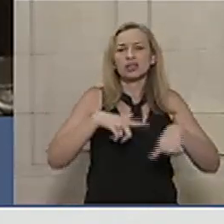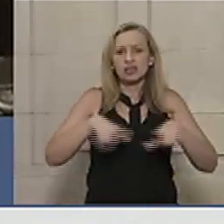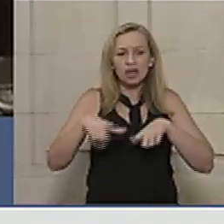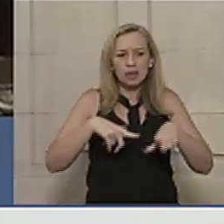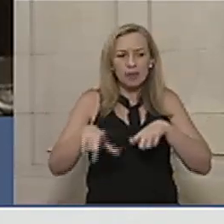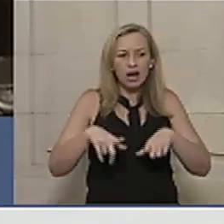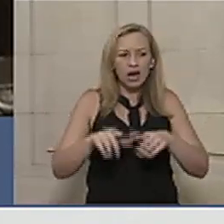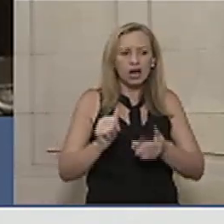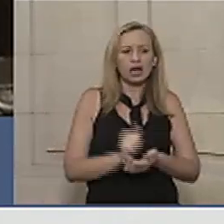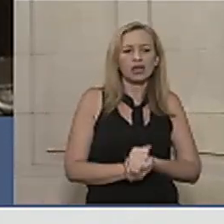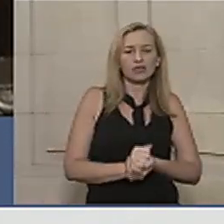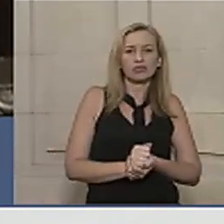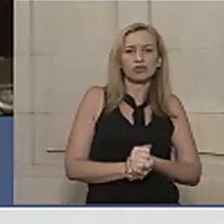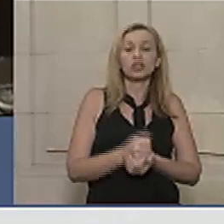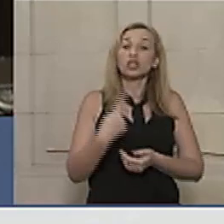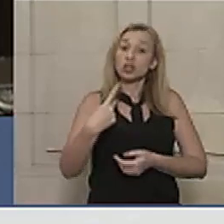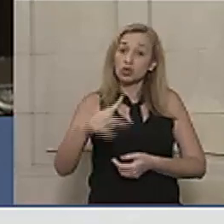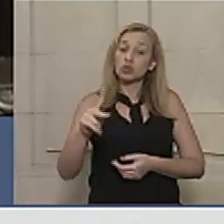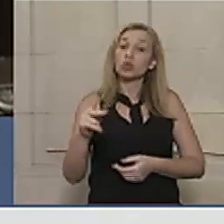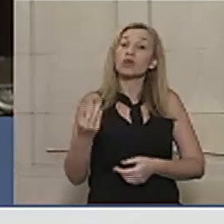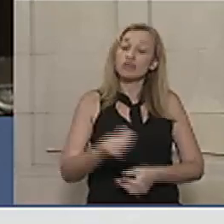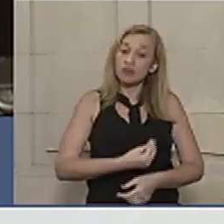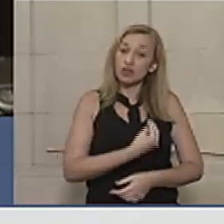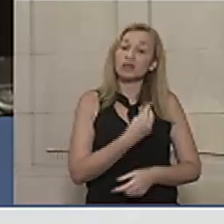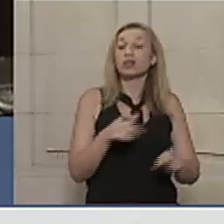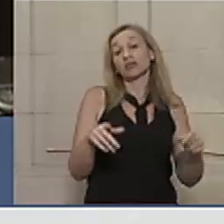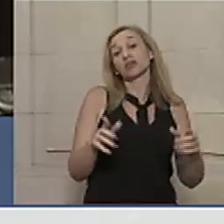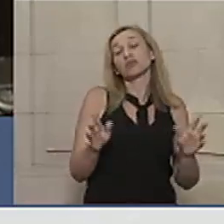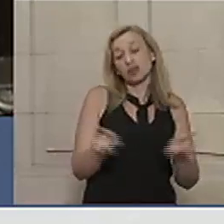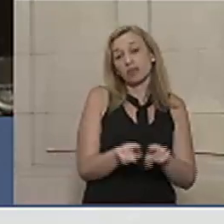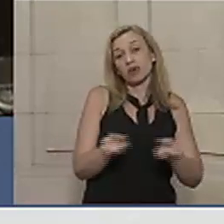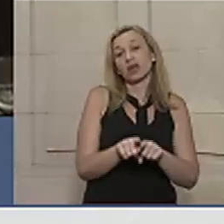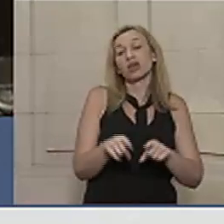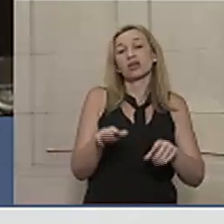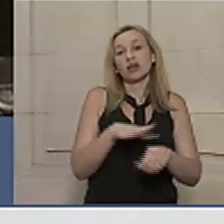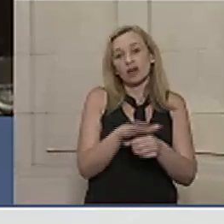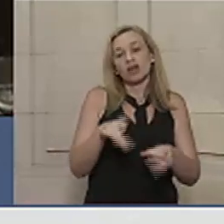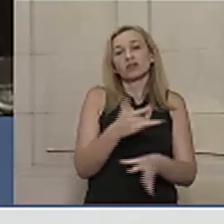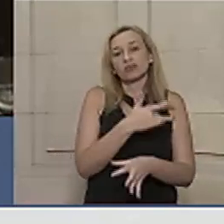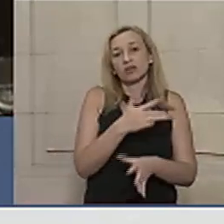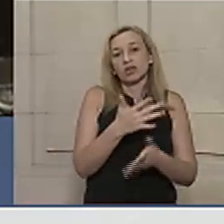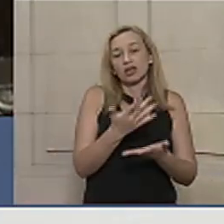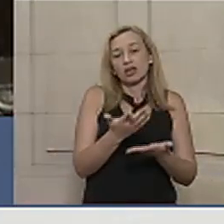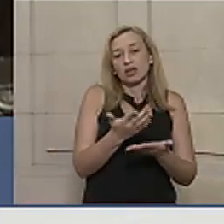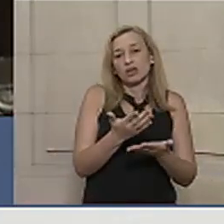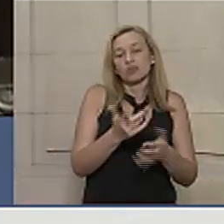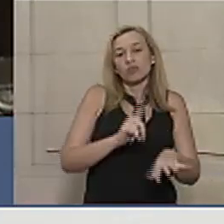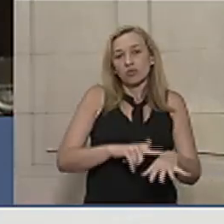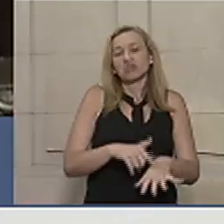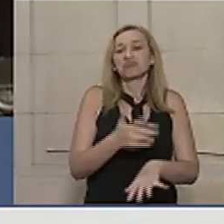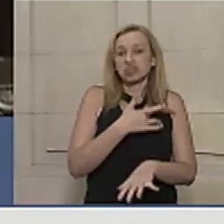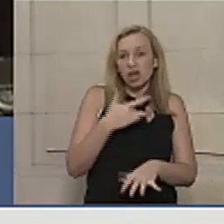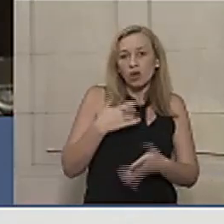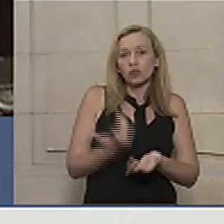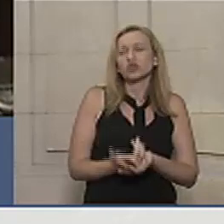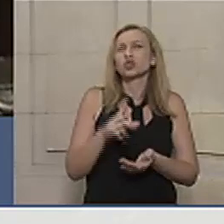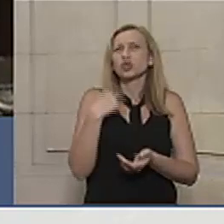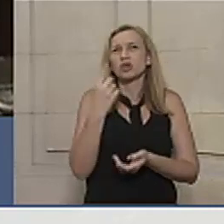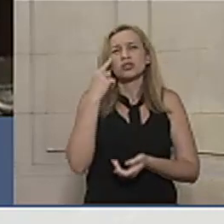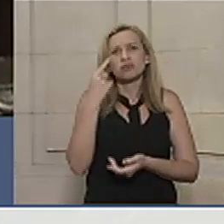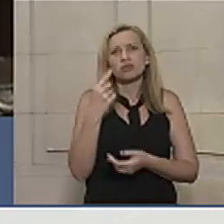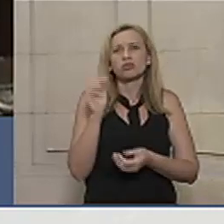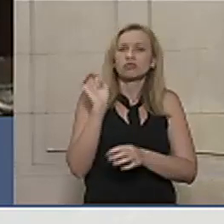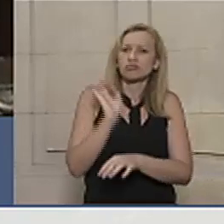em termos também de saúde. Então, a gente se depara no Estado do